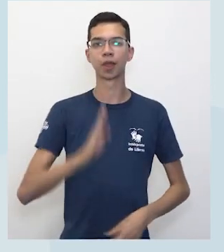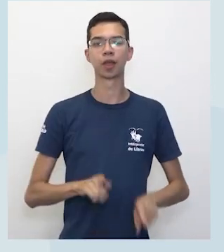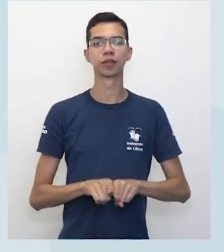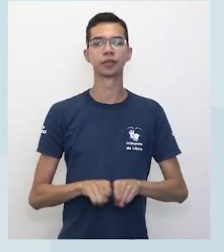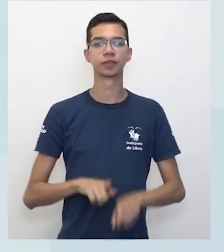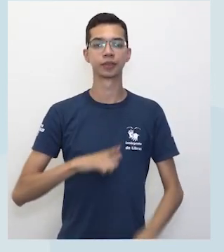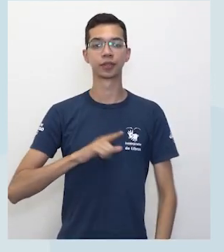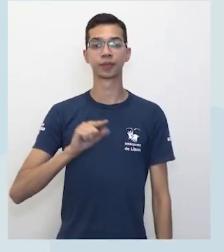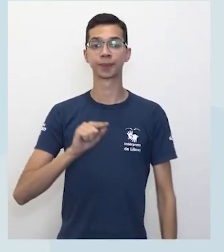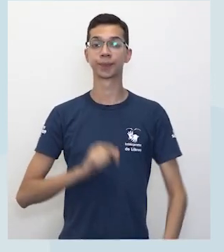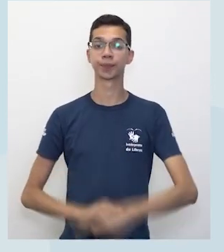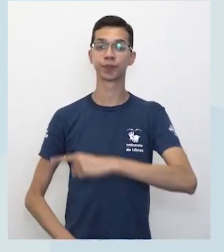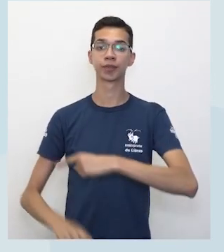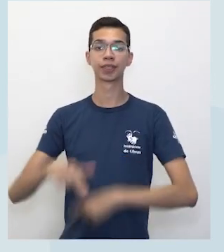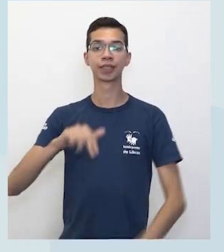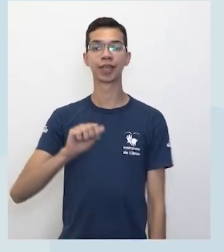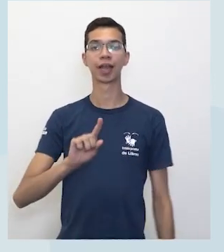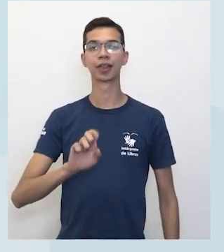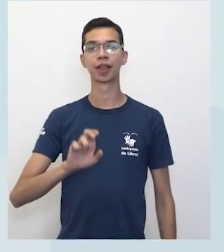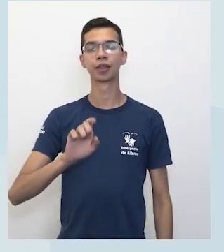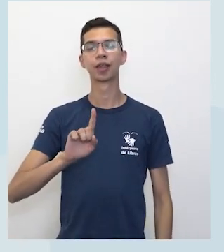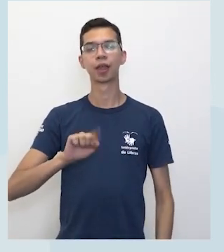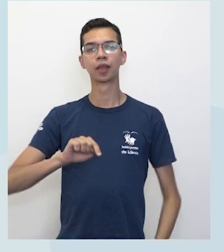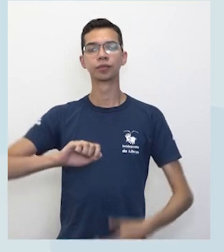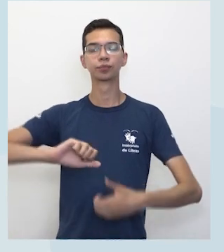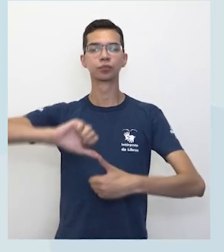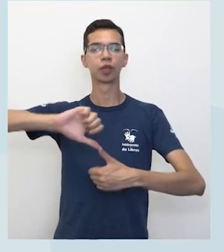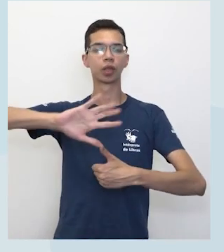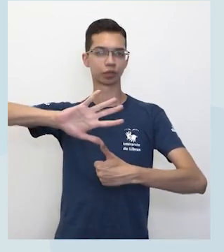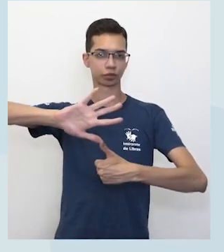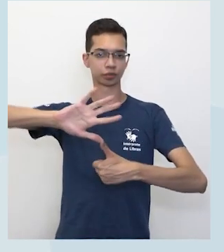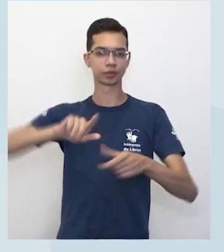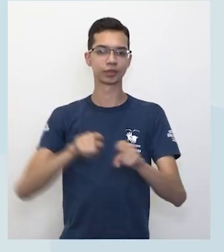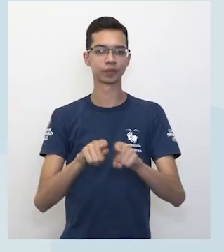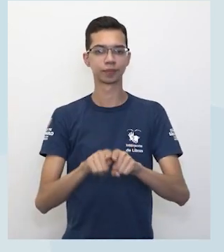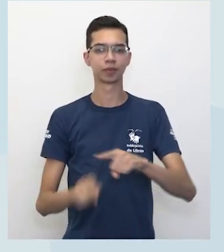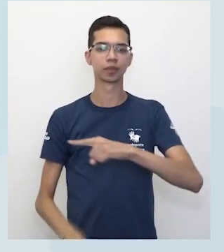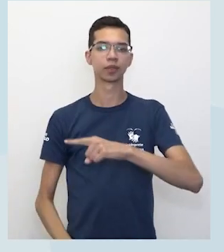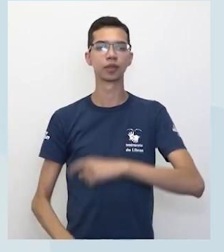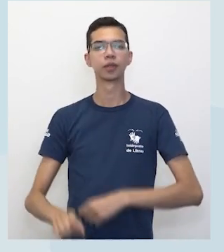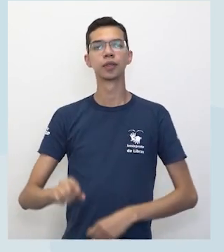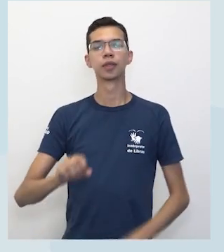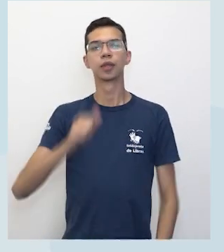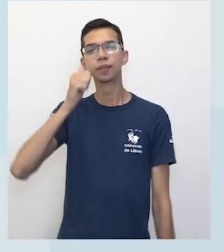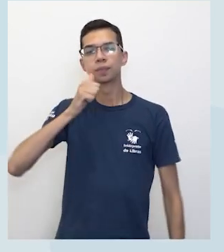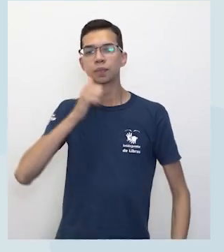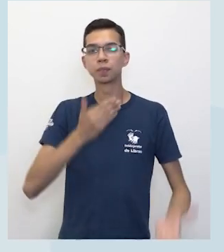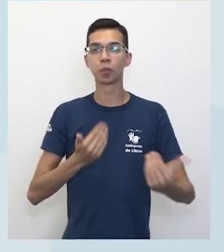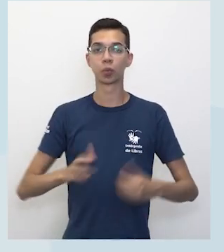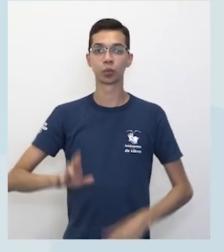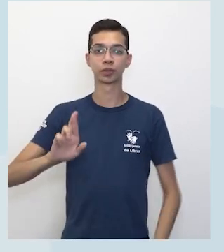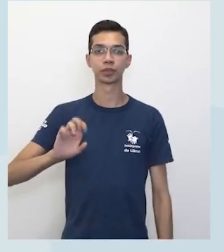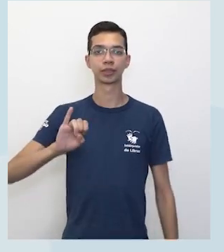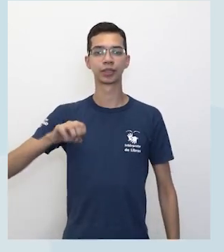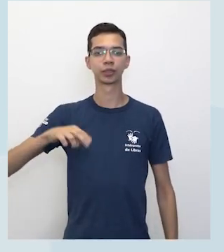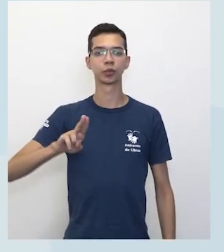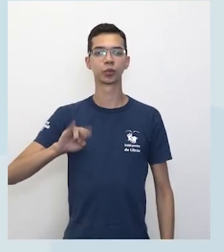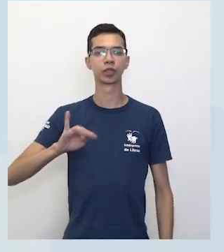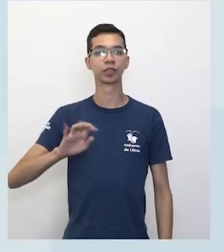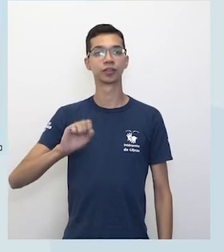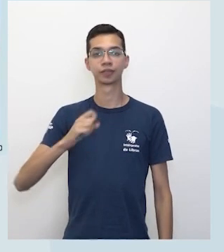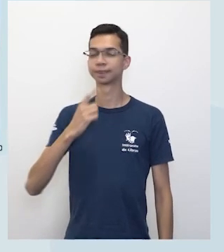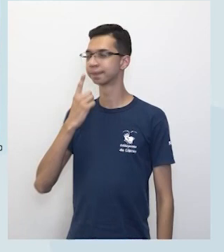Nadene, representado aí pelo índio norte-americano. E os Inuits, representado por essa moça que faz parte dos Inuits. Olha só